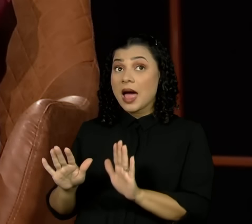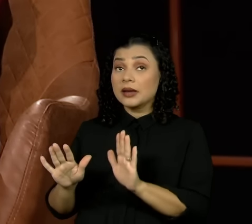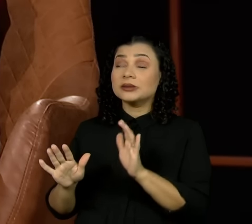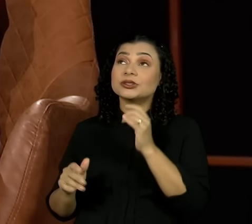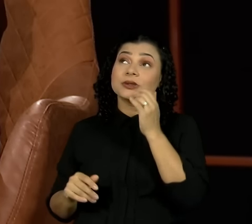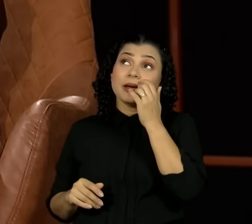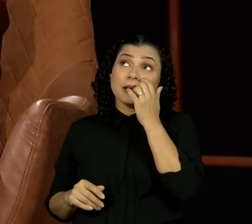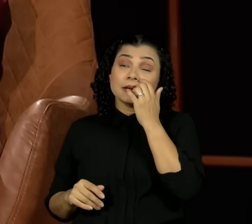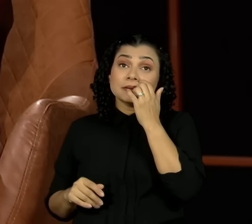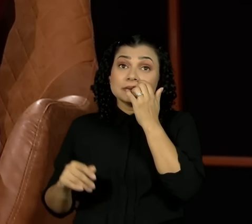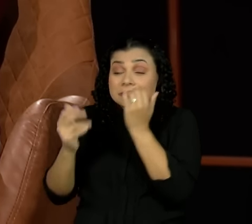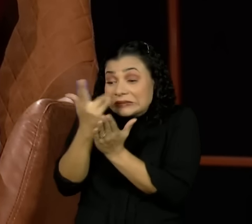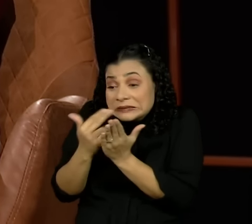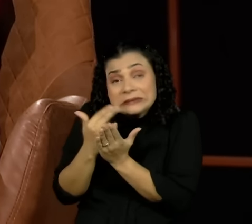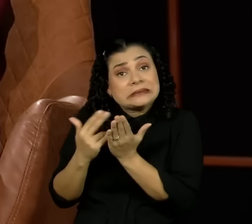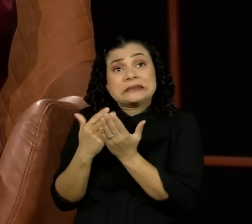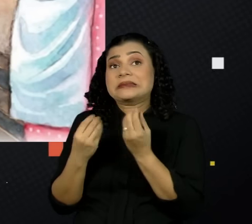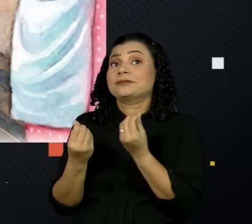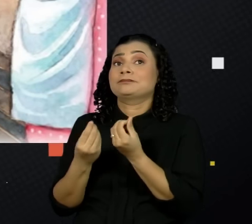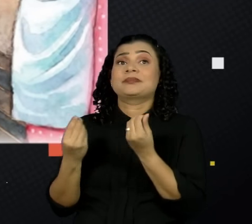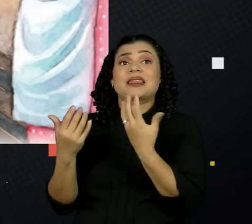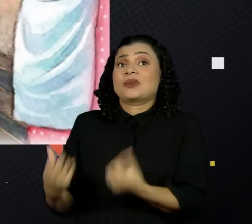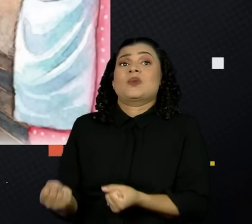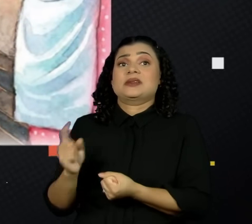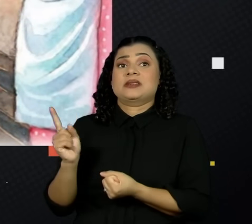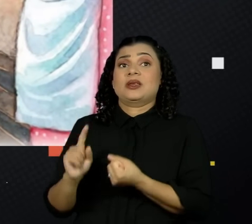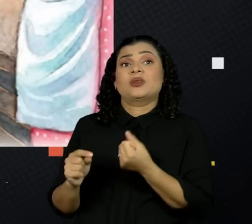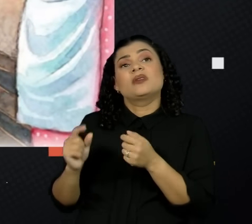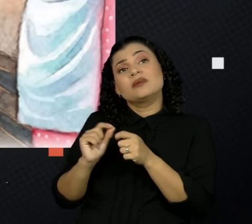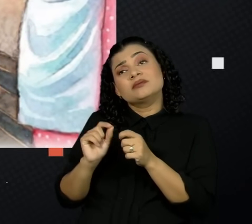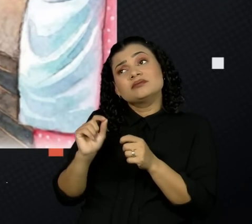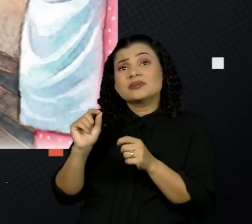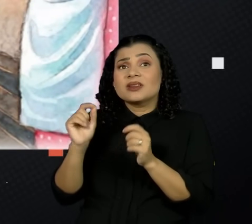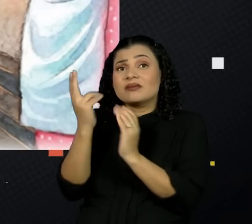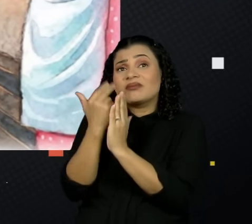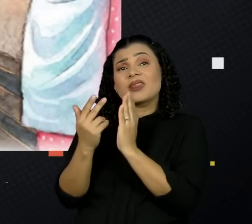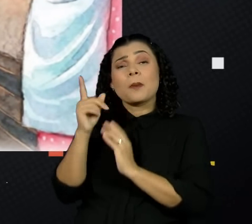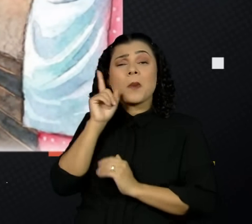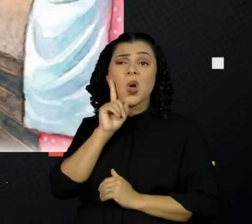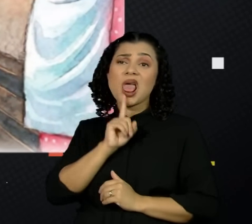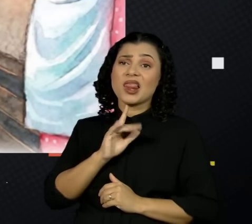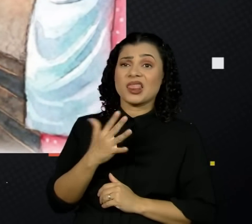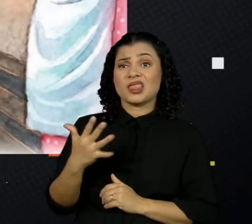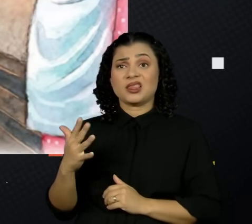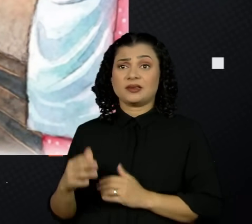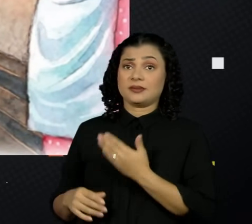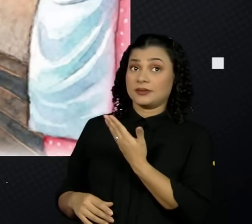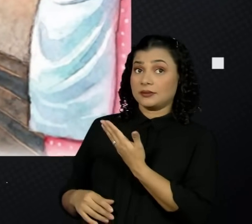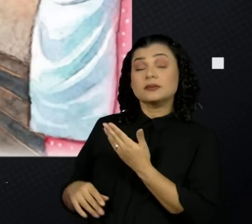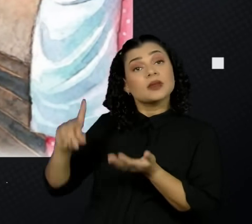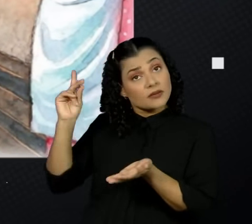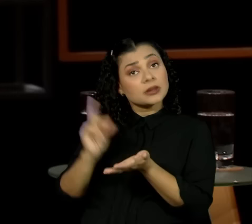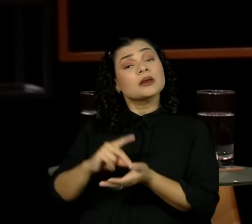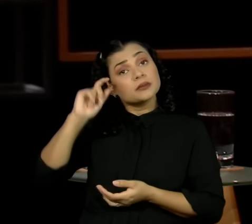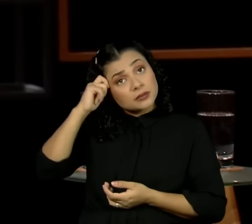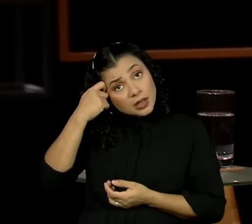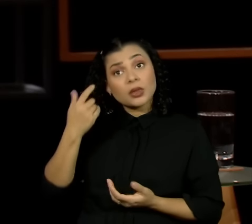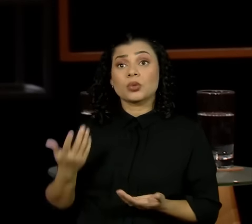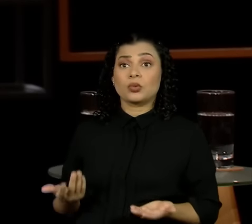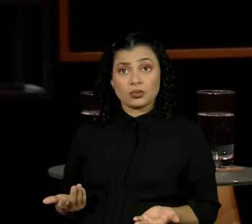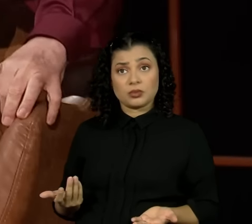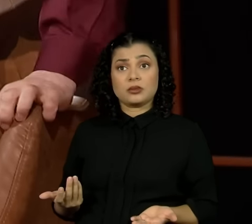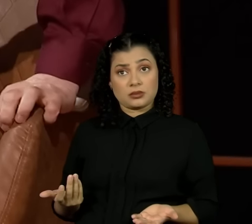o desenhista não aceitou, fez ela moreninha, assim, não é, porque ela é preta, porque cor de jambo é